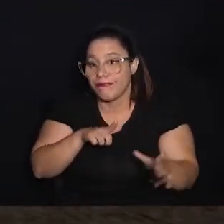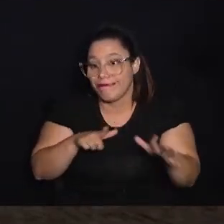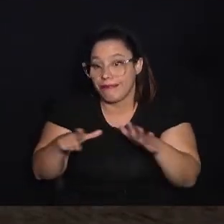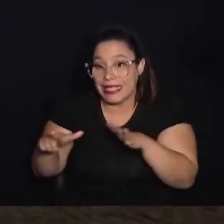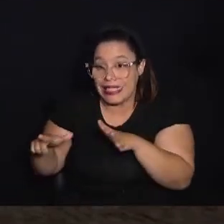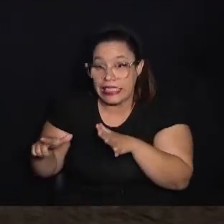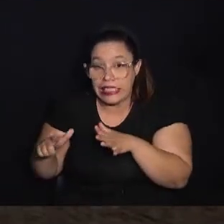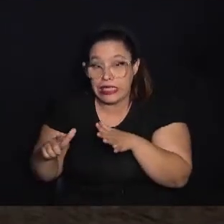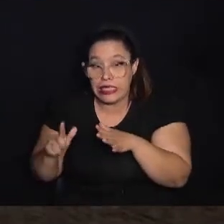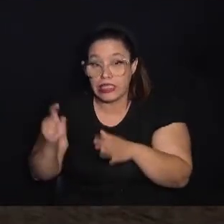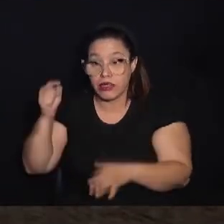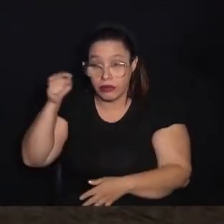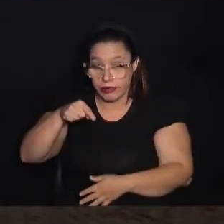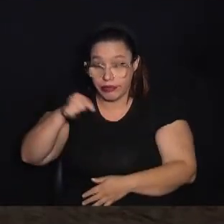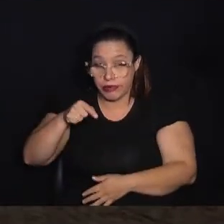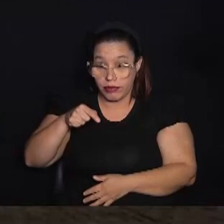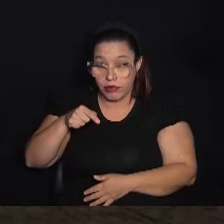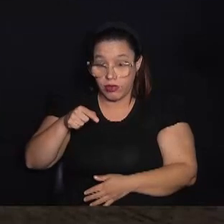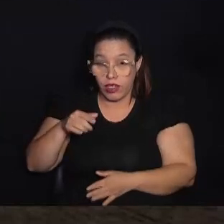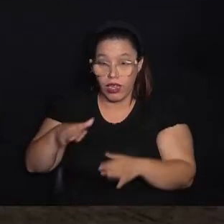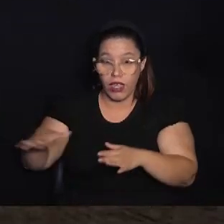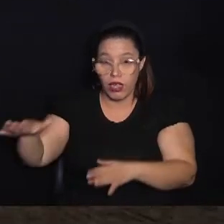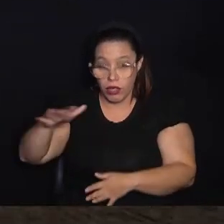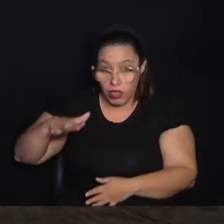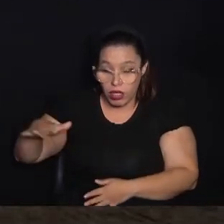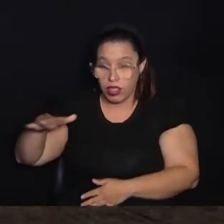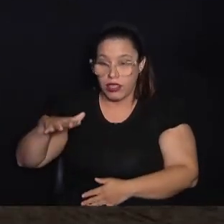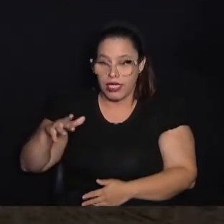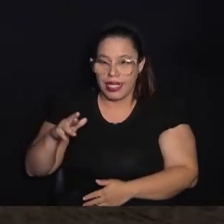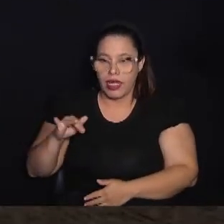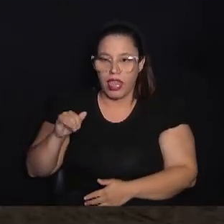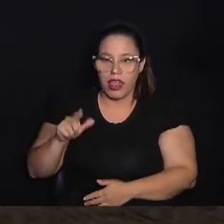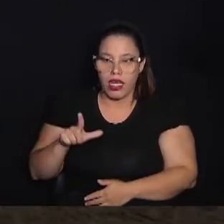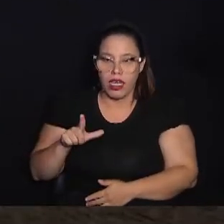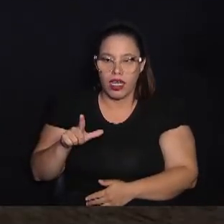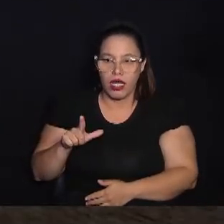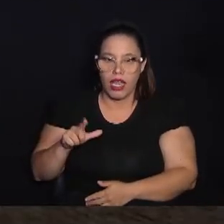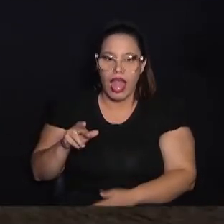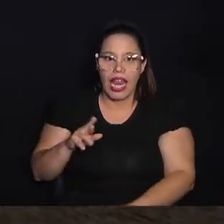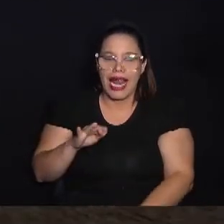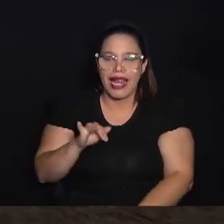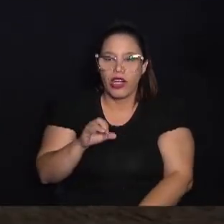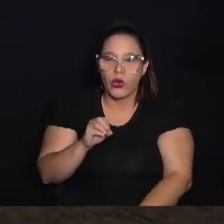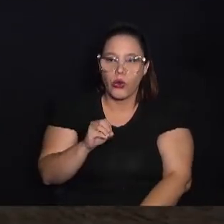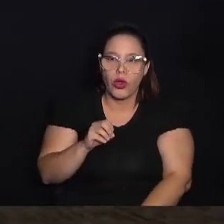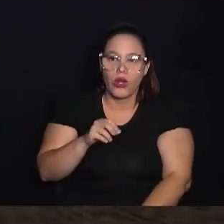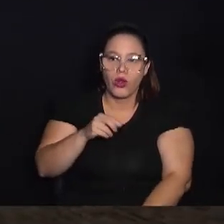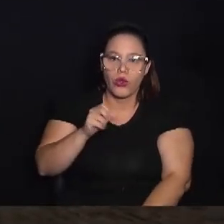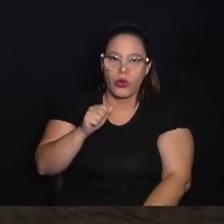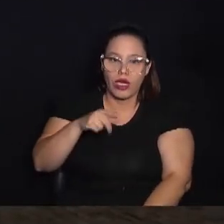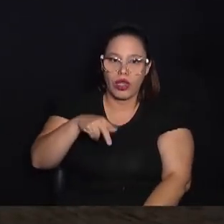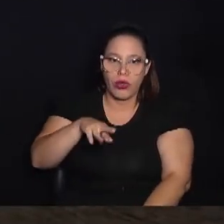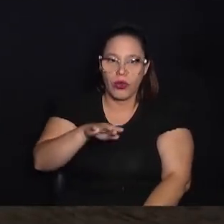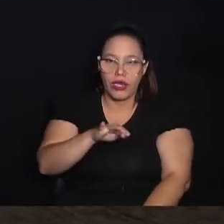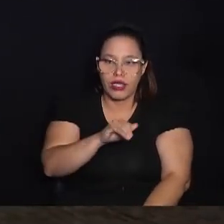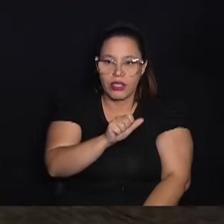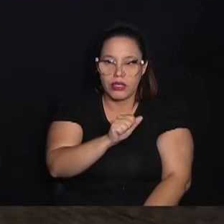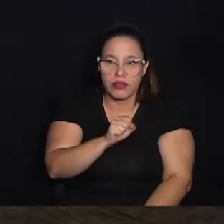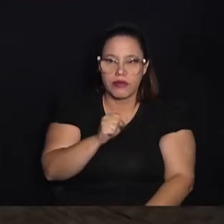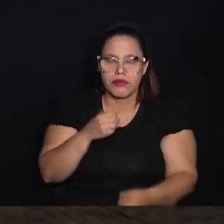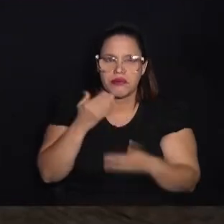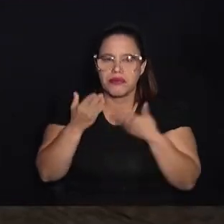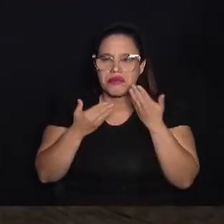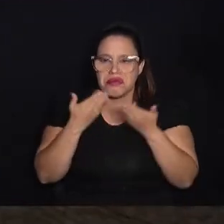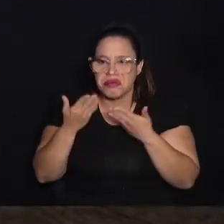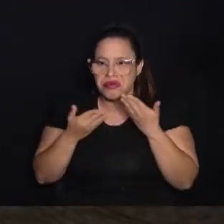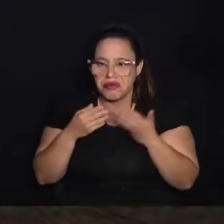seguinte nós estamos aqui na região central de Campinas no Largo das Andorinhas A ideia é contar um pouquinho para